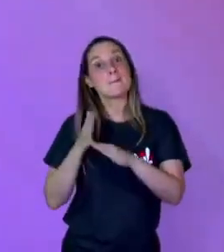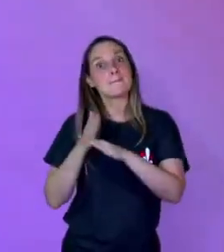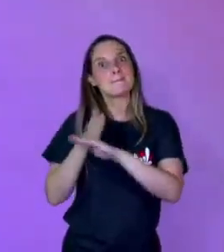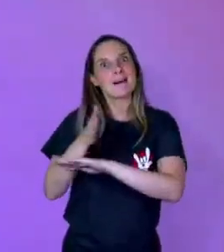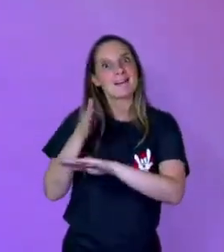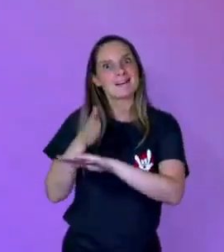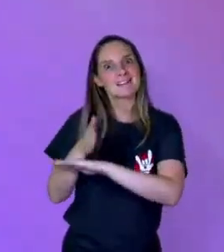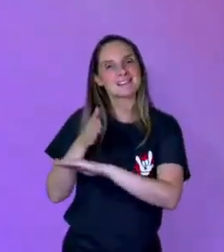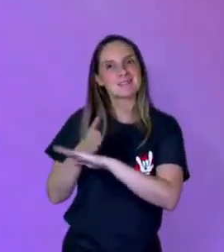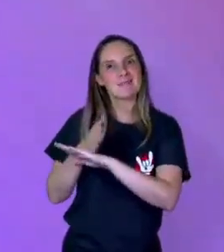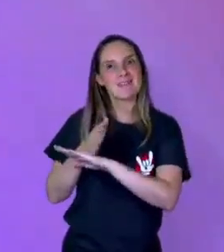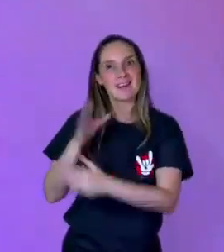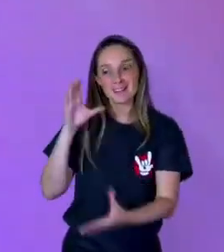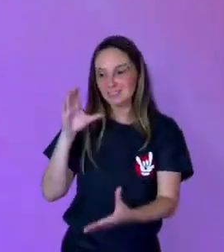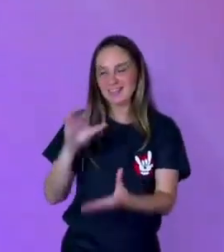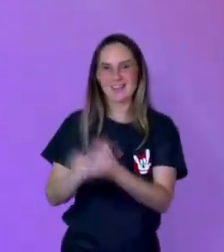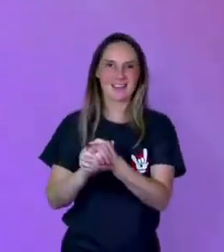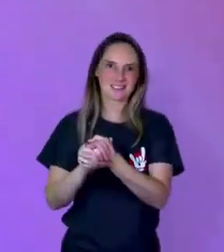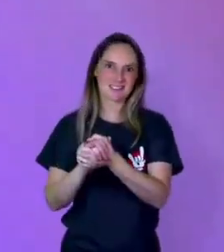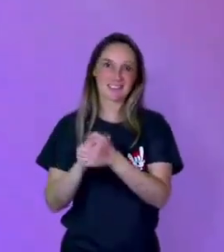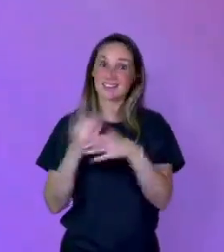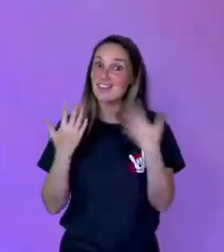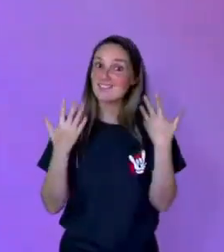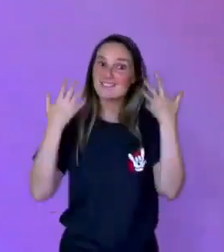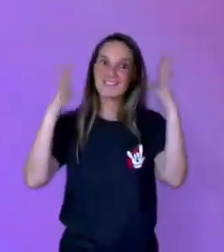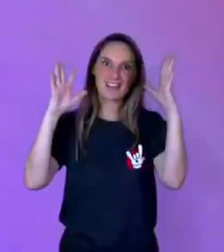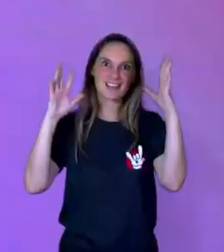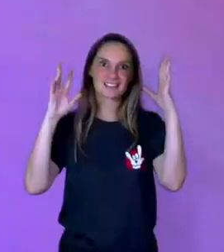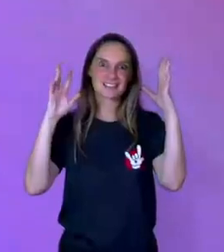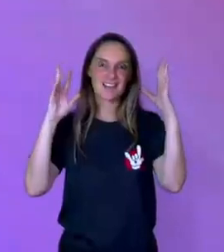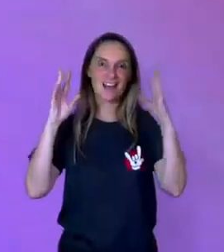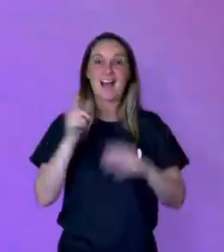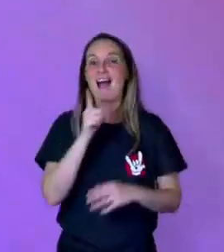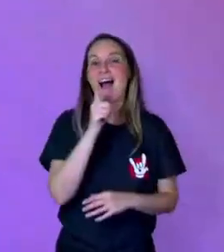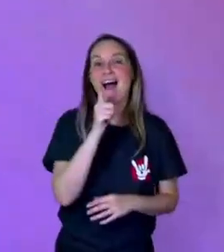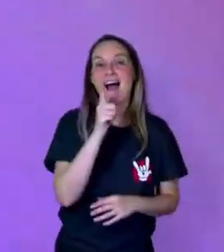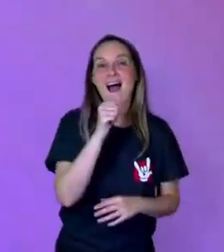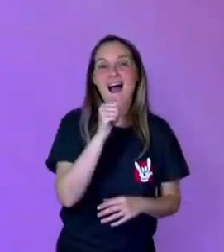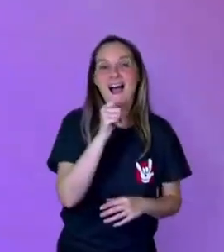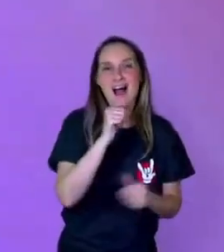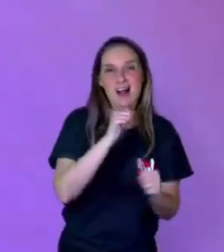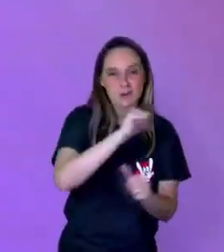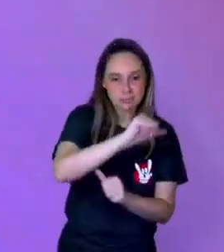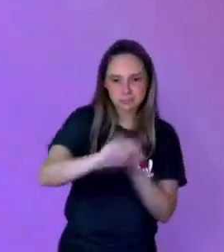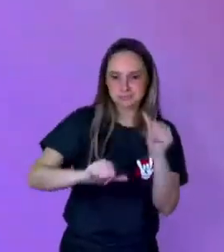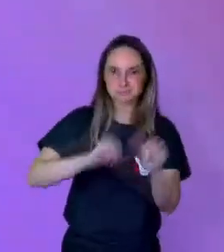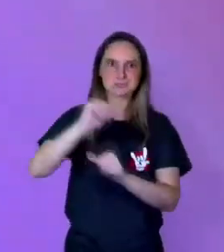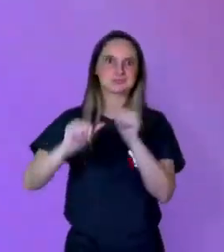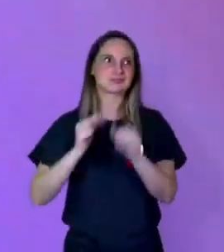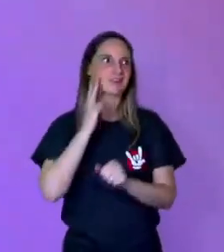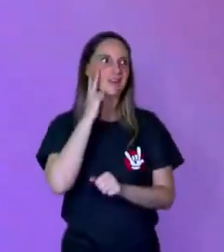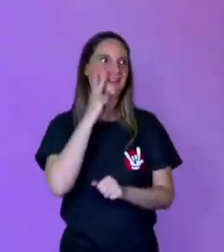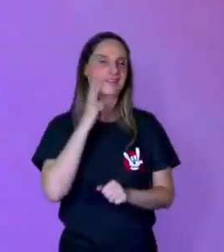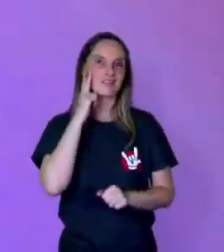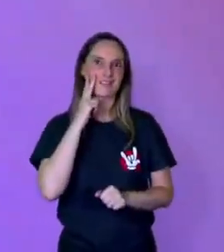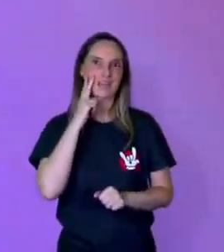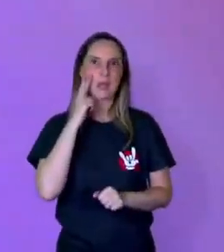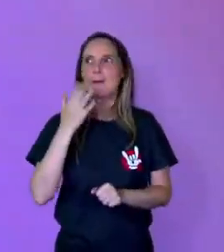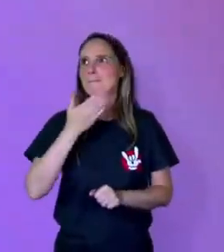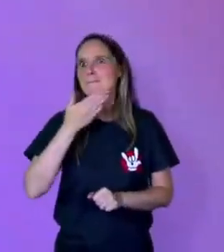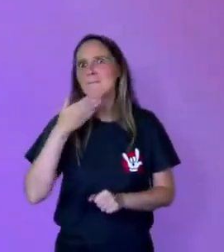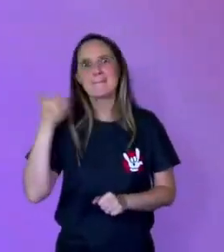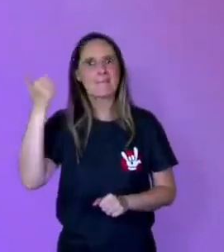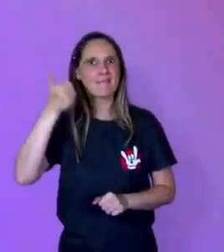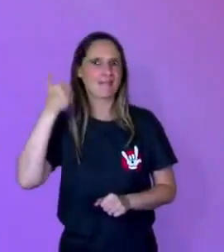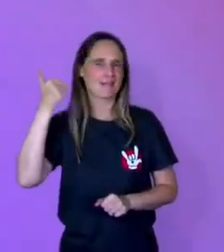de pedra com água. E eles encheram. Agora dei para o mestre-sala beber. E quando o cara bebeu, era vinho e era muito melhor do que o primeiro.